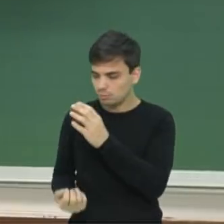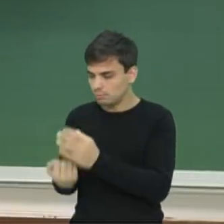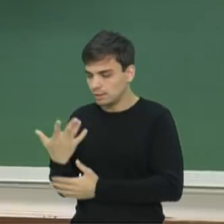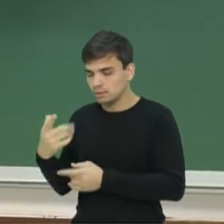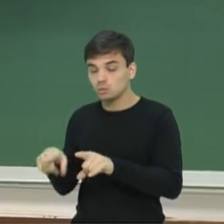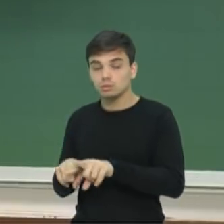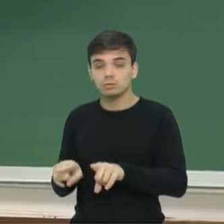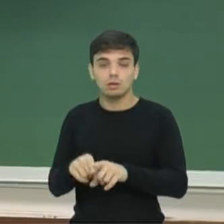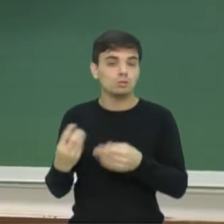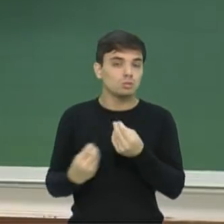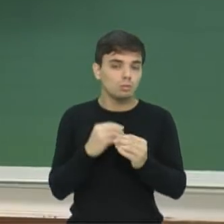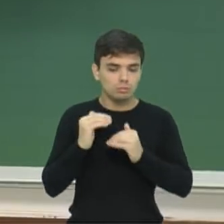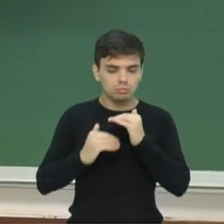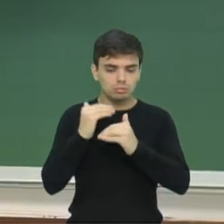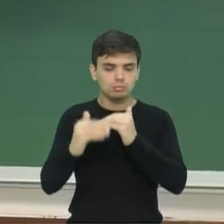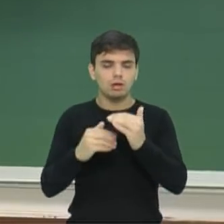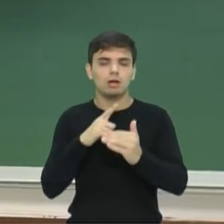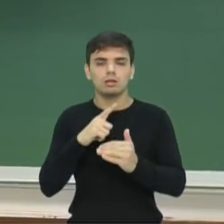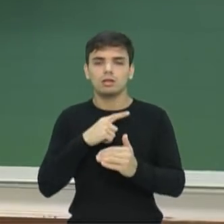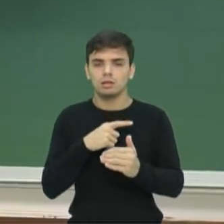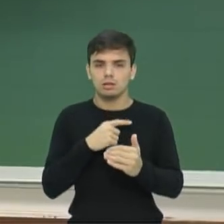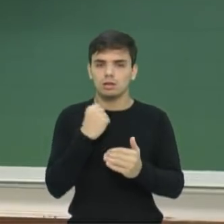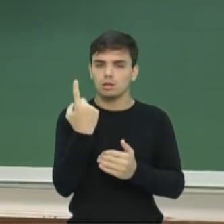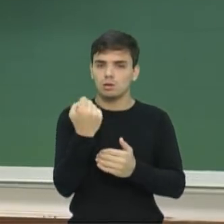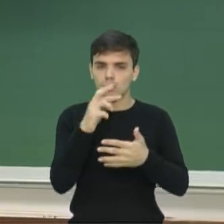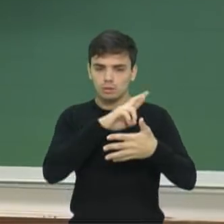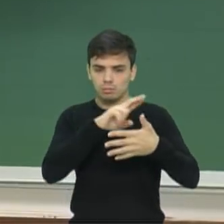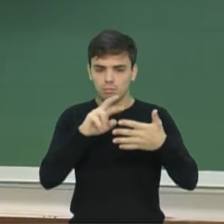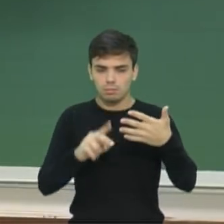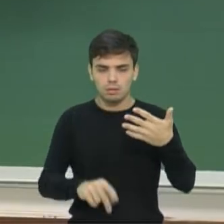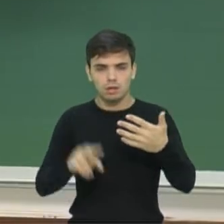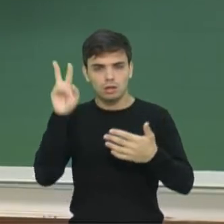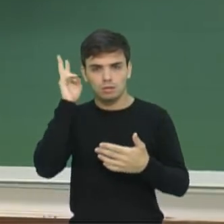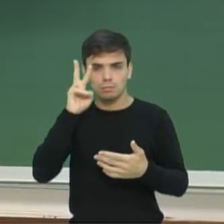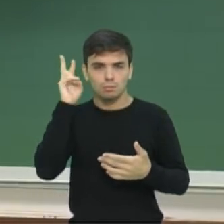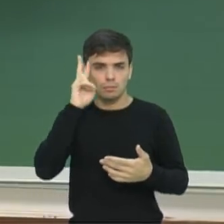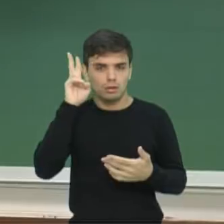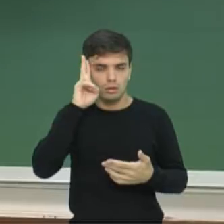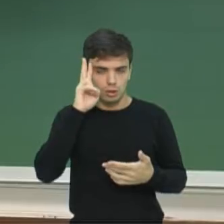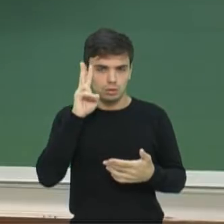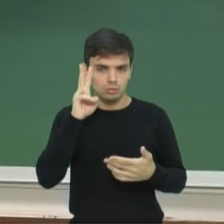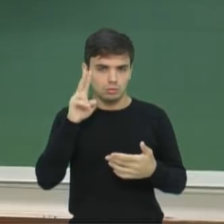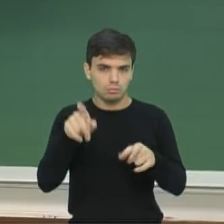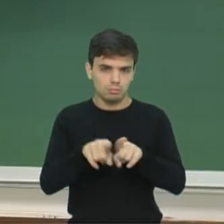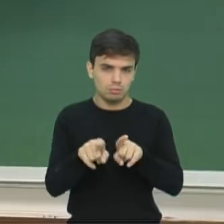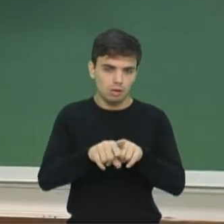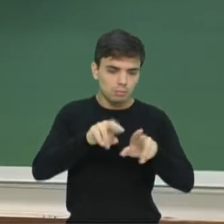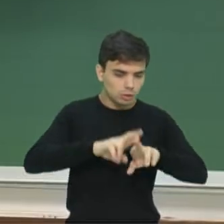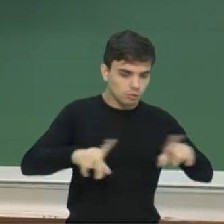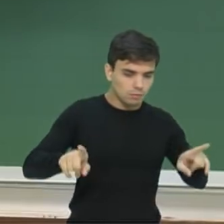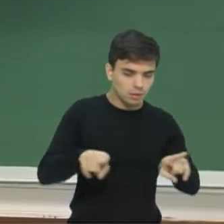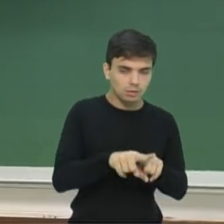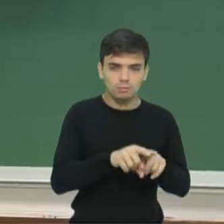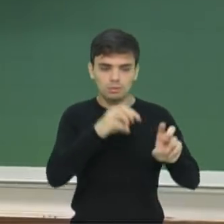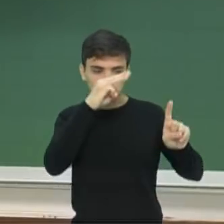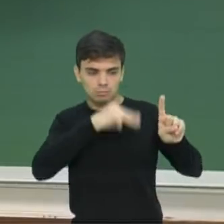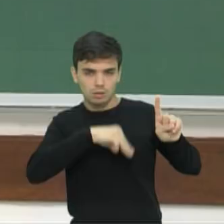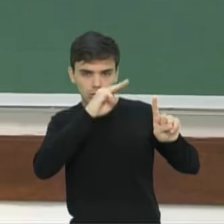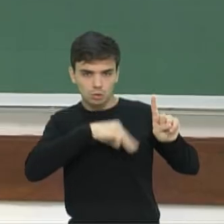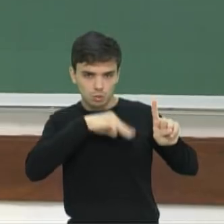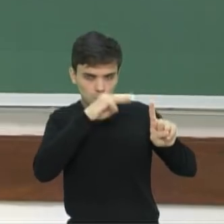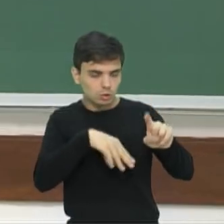ela surgiu, tem algumas delas que divergem ali fatores históricos com fatores mitológicos, né? Então, dentro do